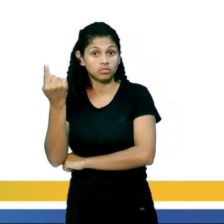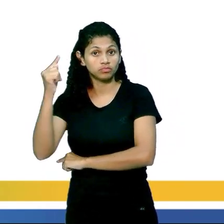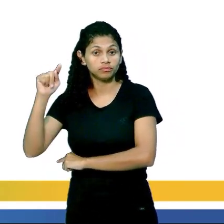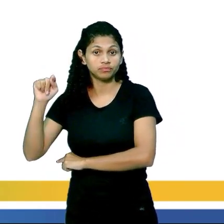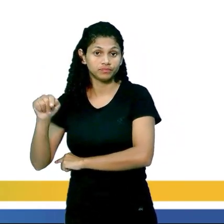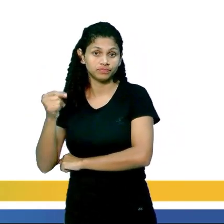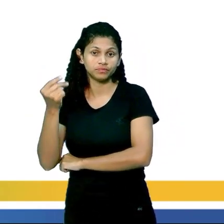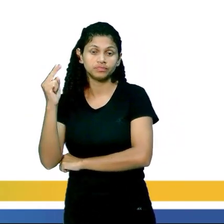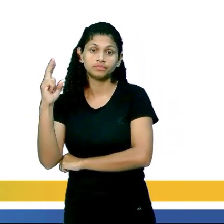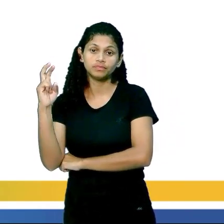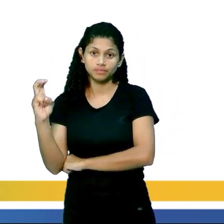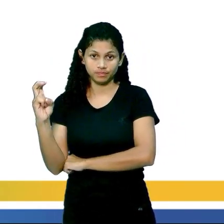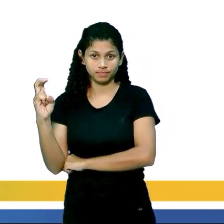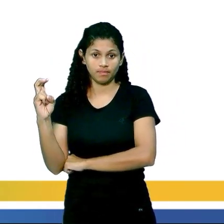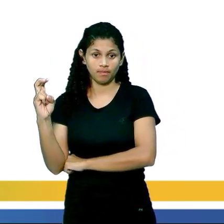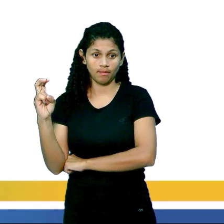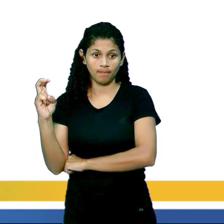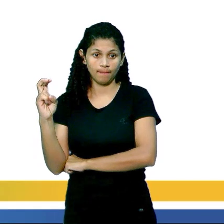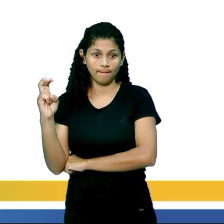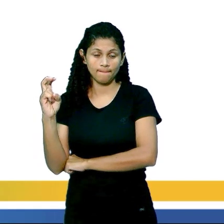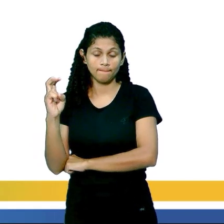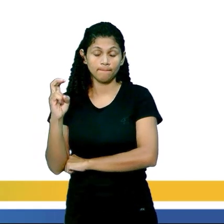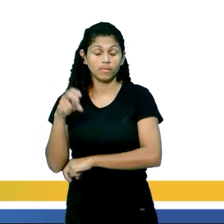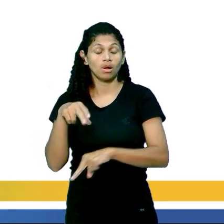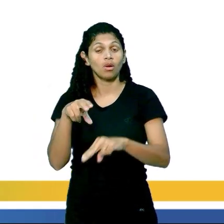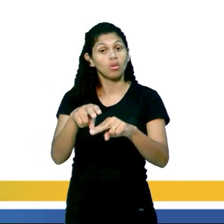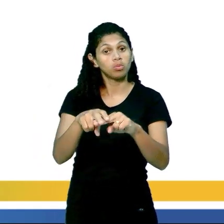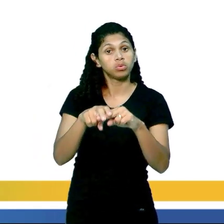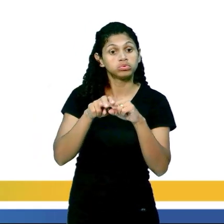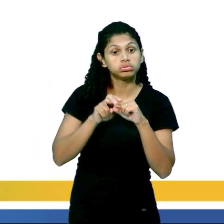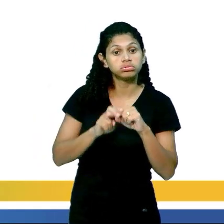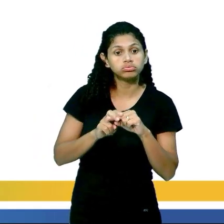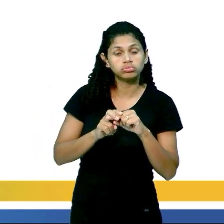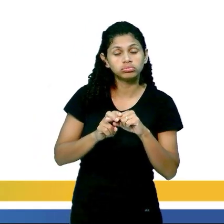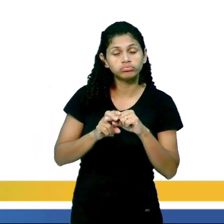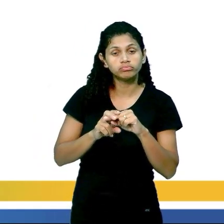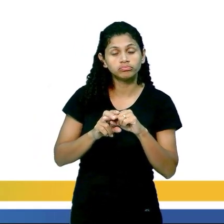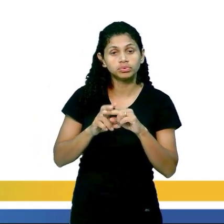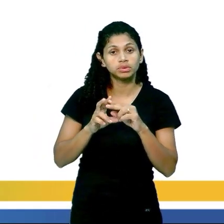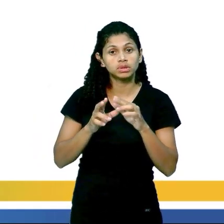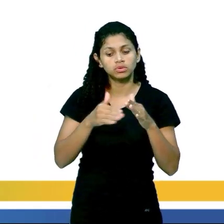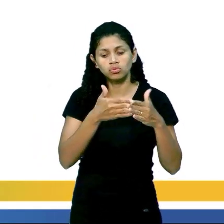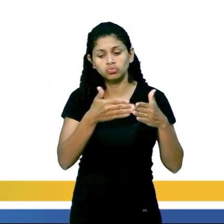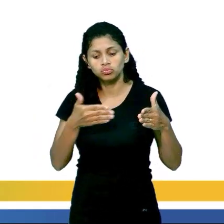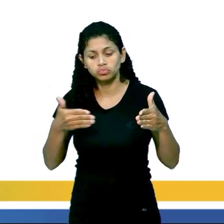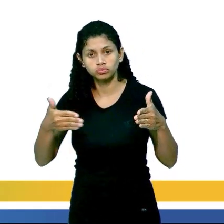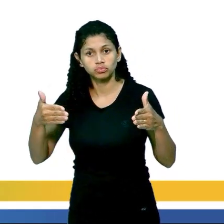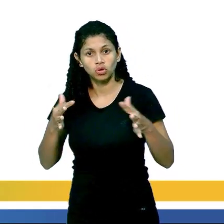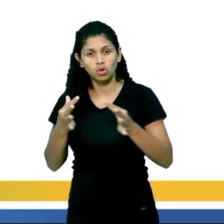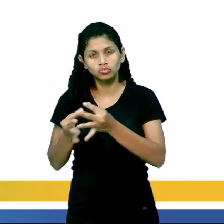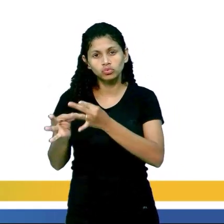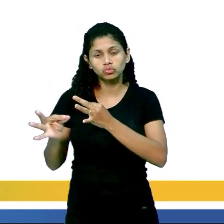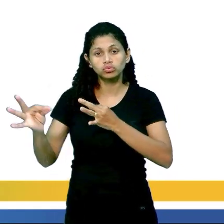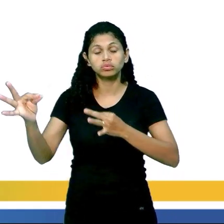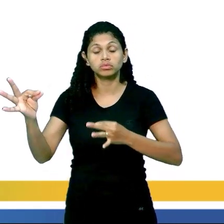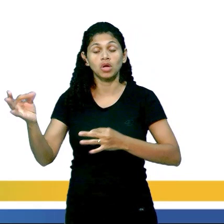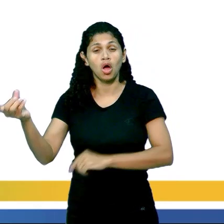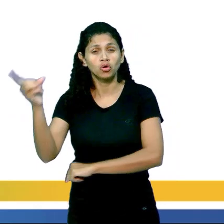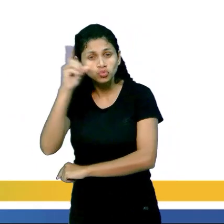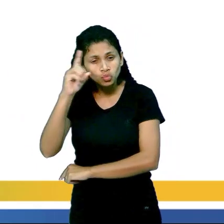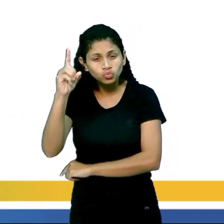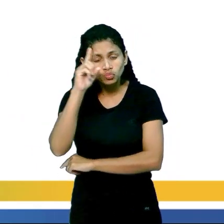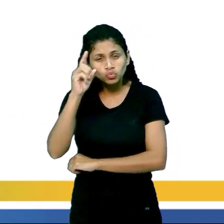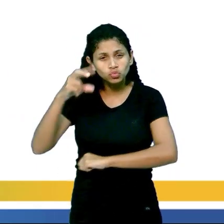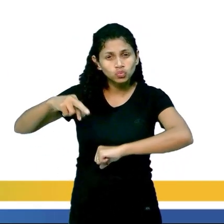a 1,5. Portanto, a sequência de distâncias percorridas a cada dia é uma progressão